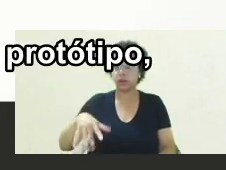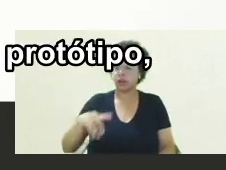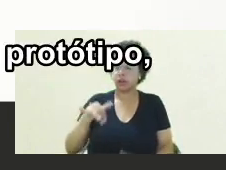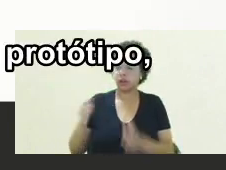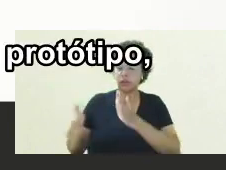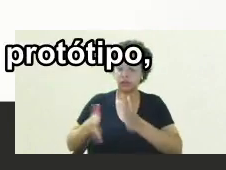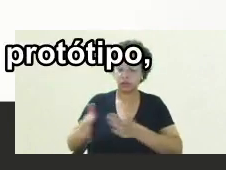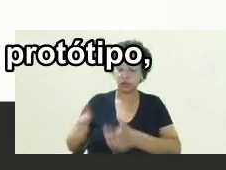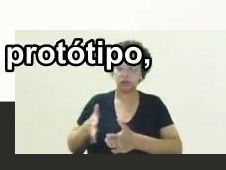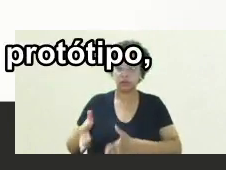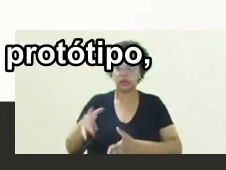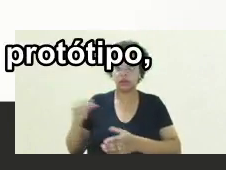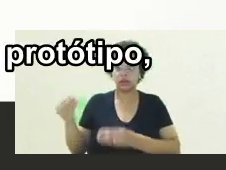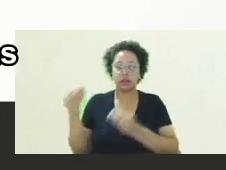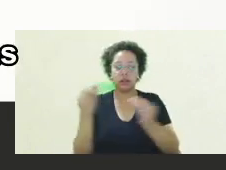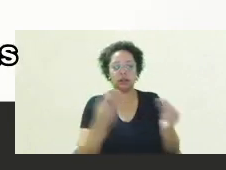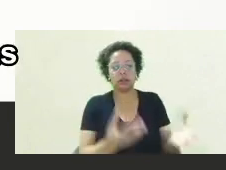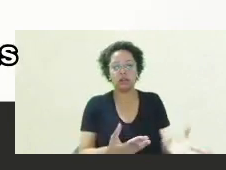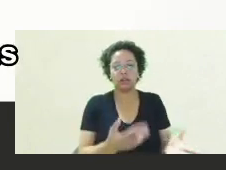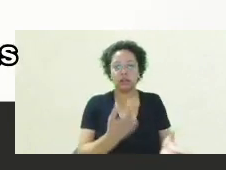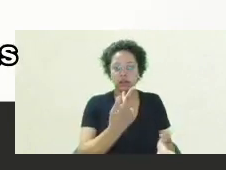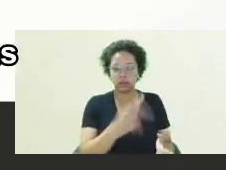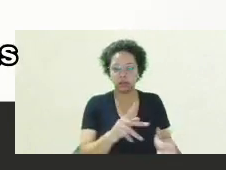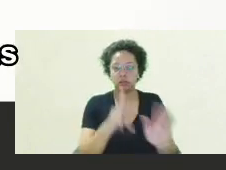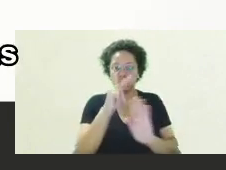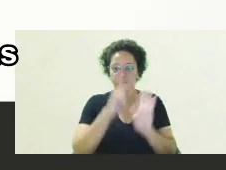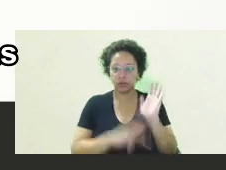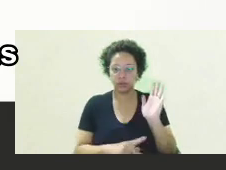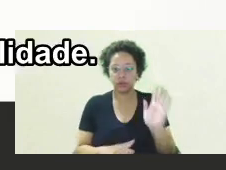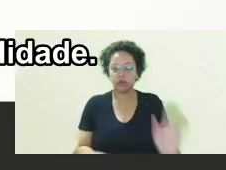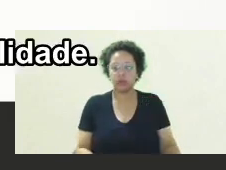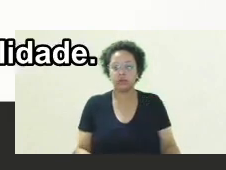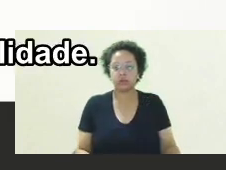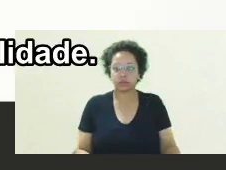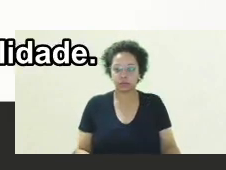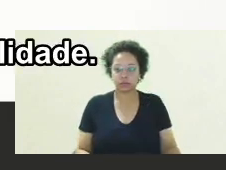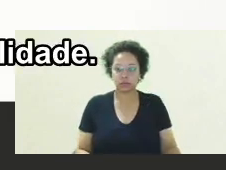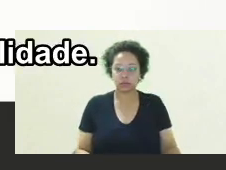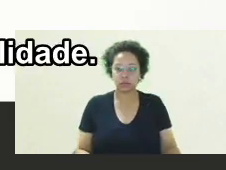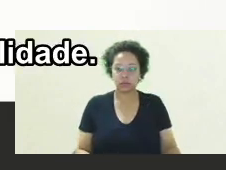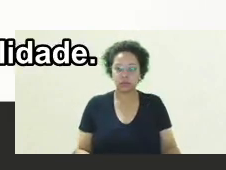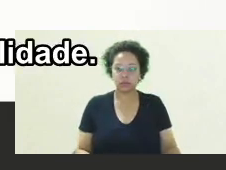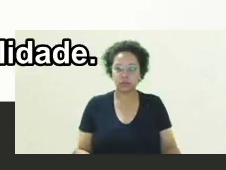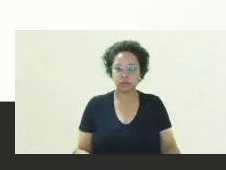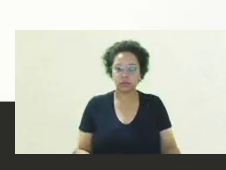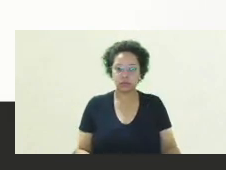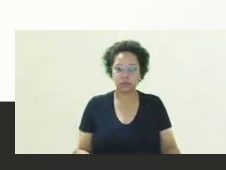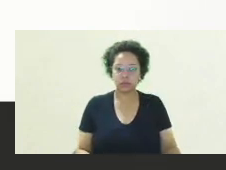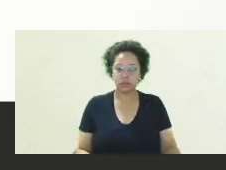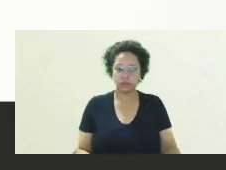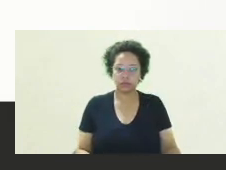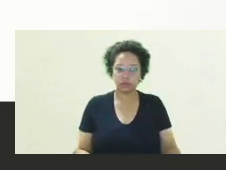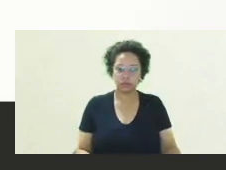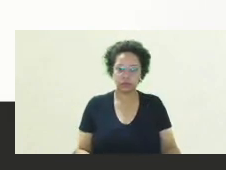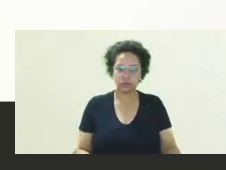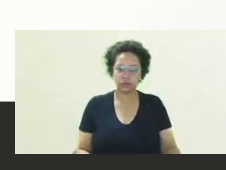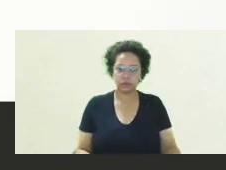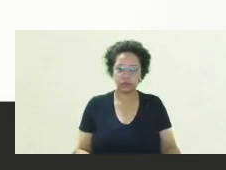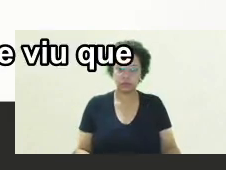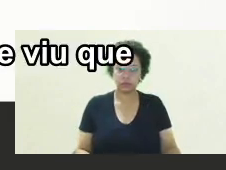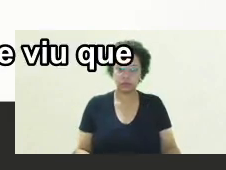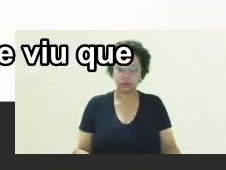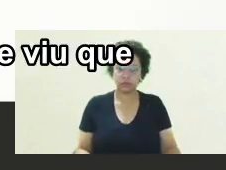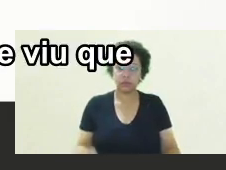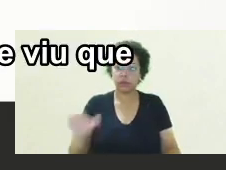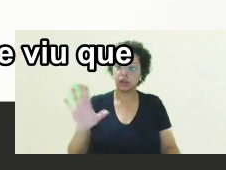passar junto com o seu projeto, o seu protótipo, você passa também as especificações de acessibilidade, tá? Aí, o que